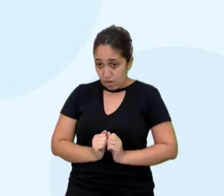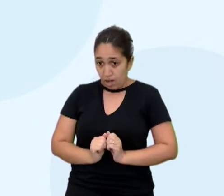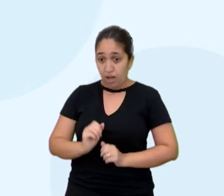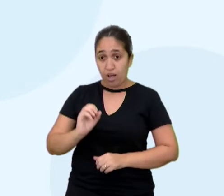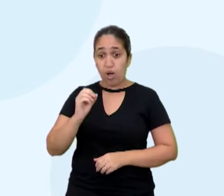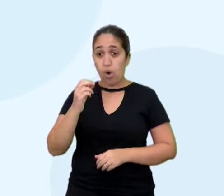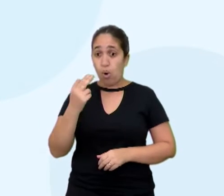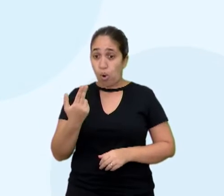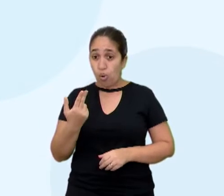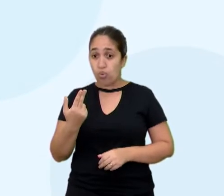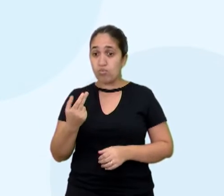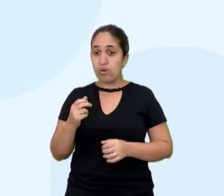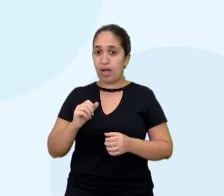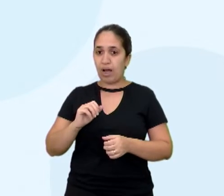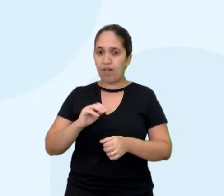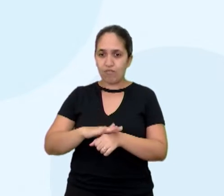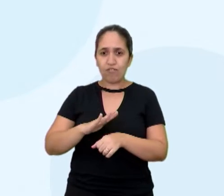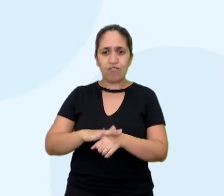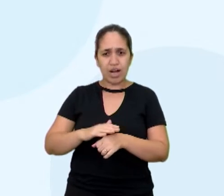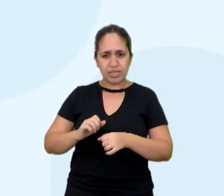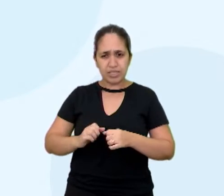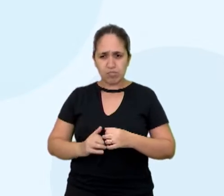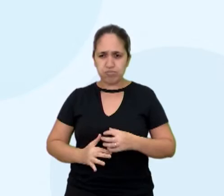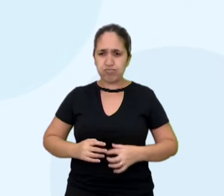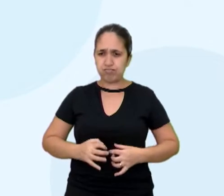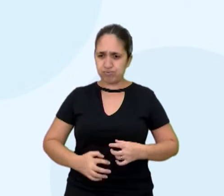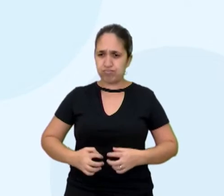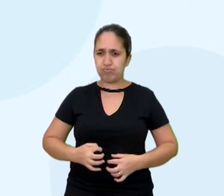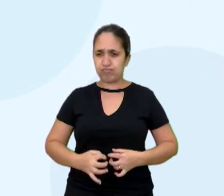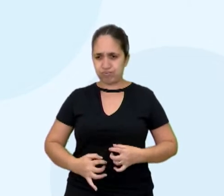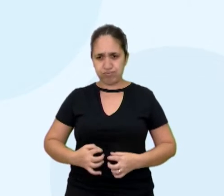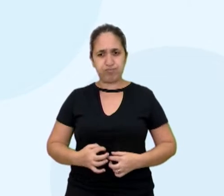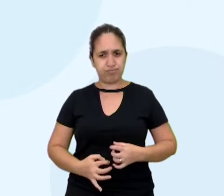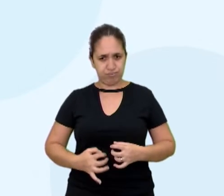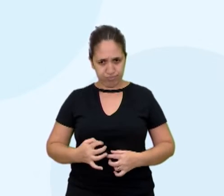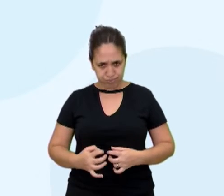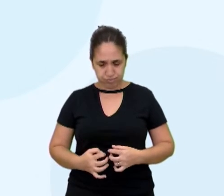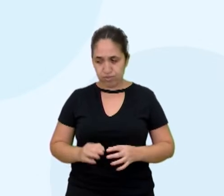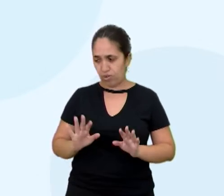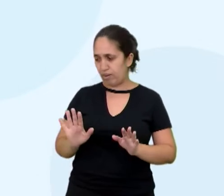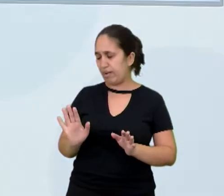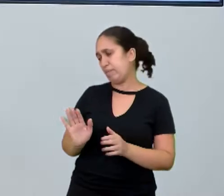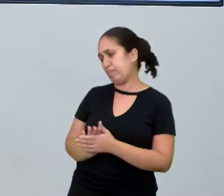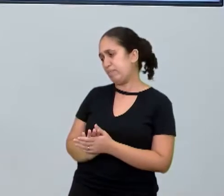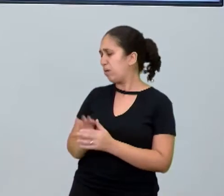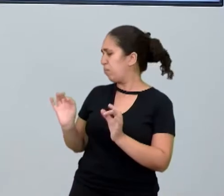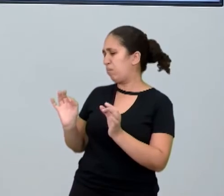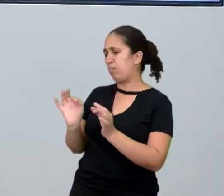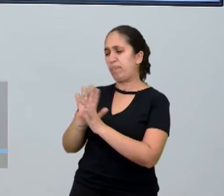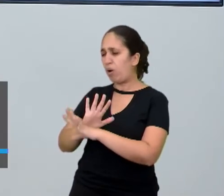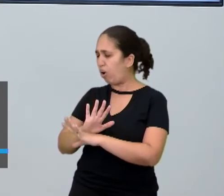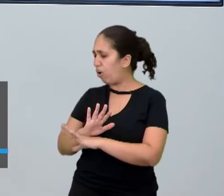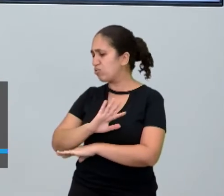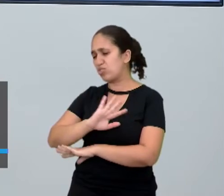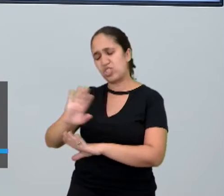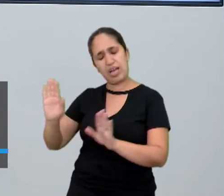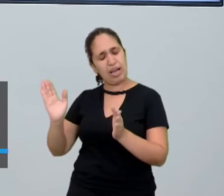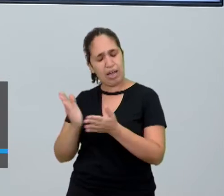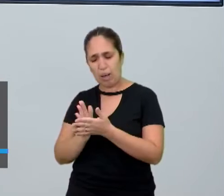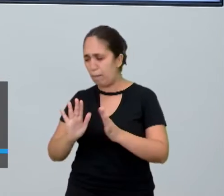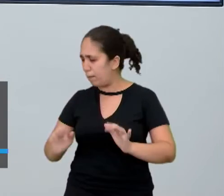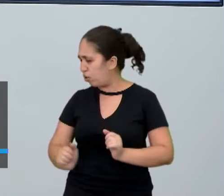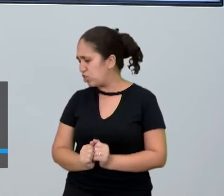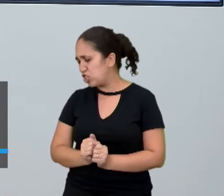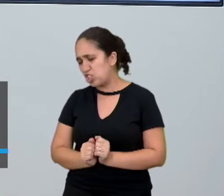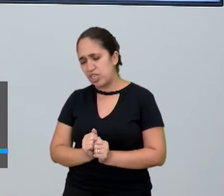biliares. Isso, o que ele pode então acontecer, né? Ou simplesmente ele vira e fala, olha, pronto, já acabamos a